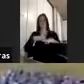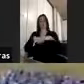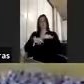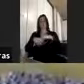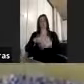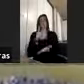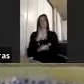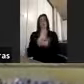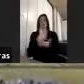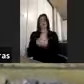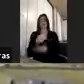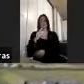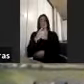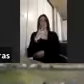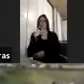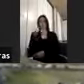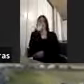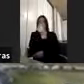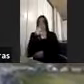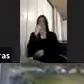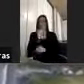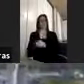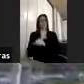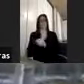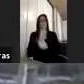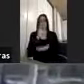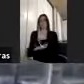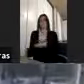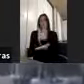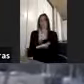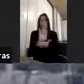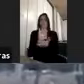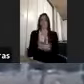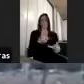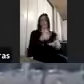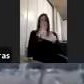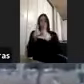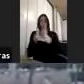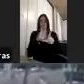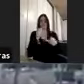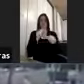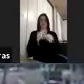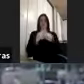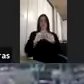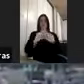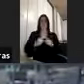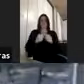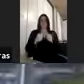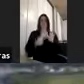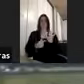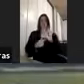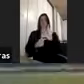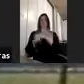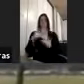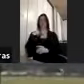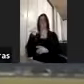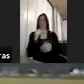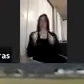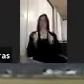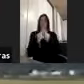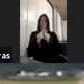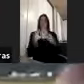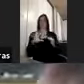nesse portão, não vai ter ninguém em casa, nós vamos mostrar força, nós vamos mostrar a luta, para a empresa entender que nós